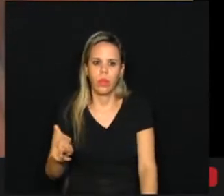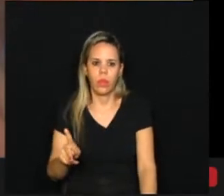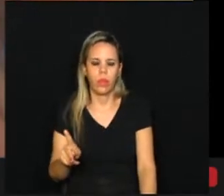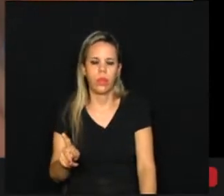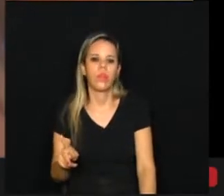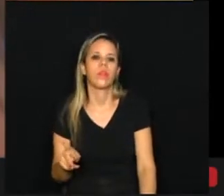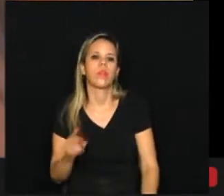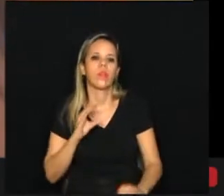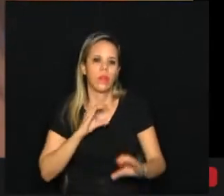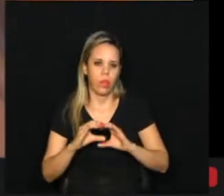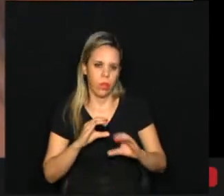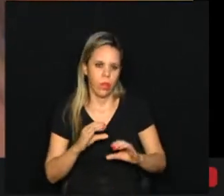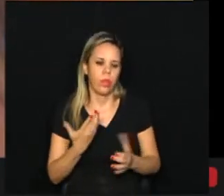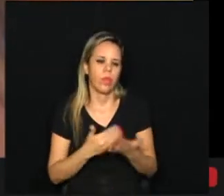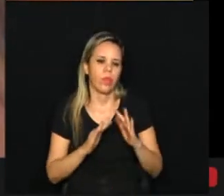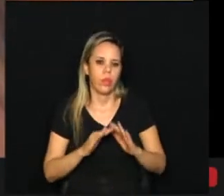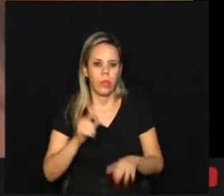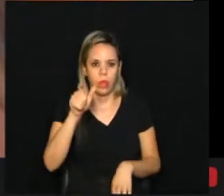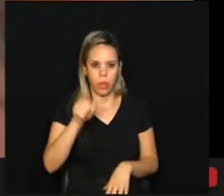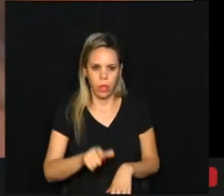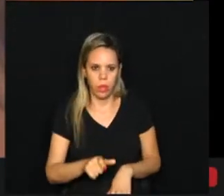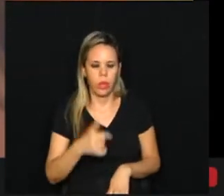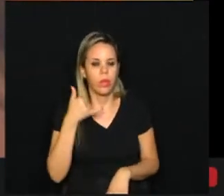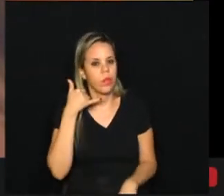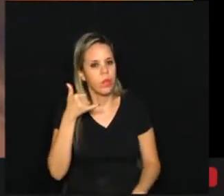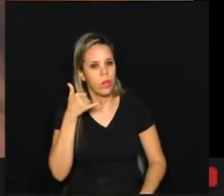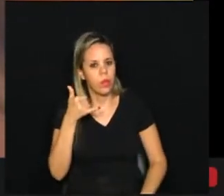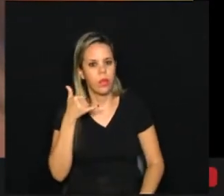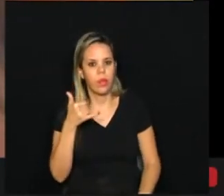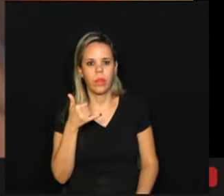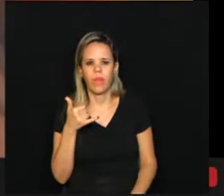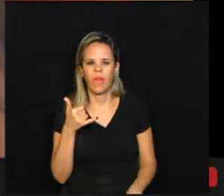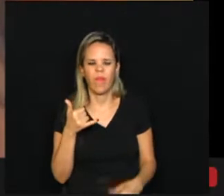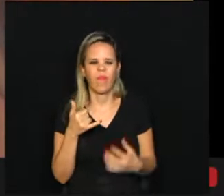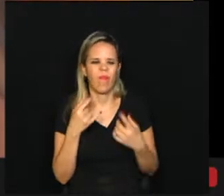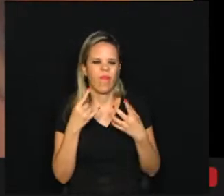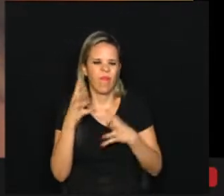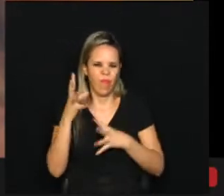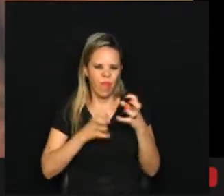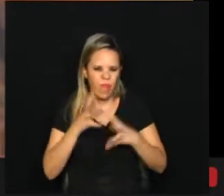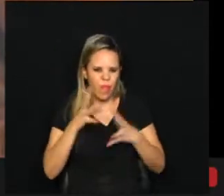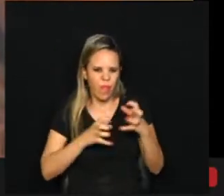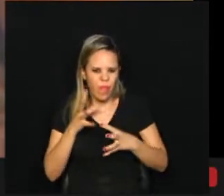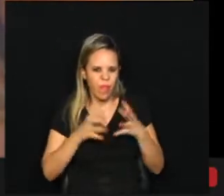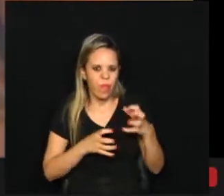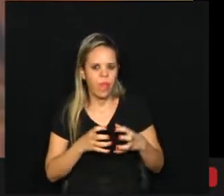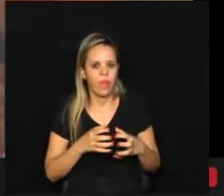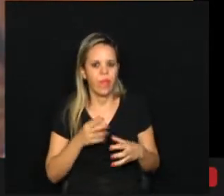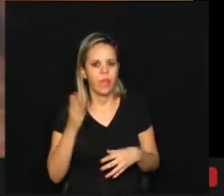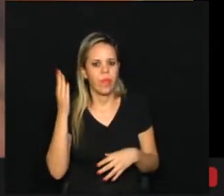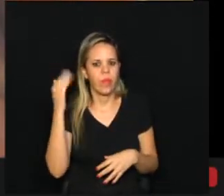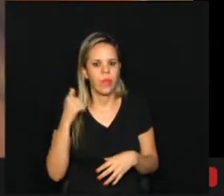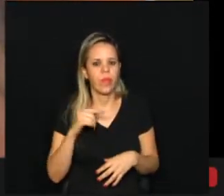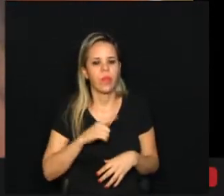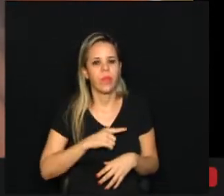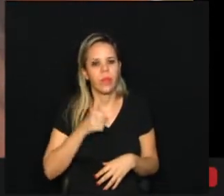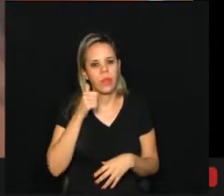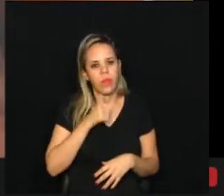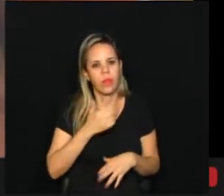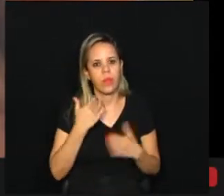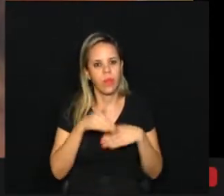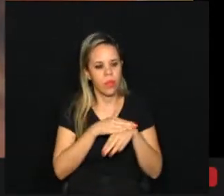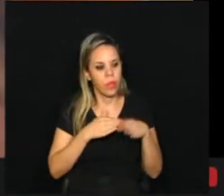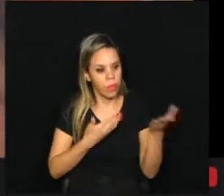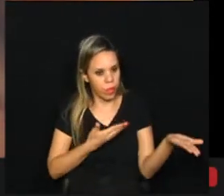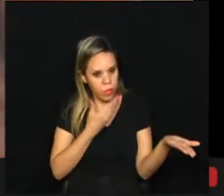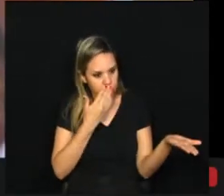da escola. Essa pessoa no telefone foi extremamente agressiva, mesmo sabendo que ela estava conversando com uma